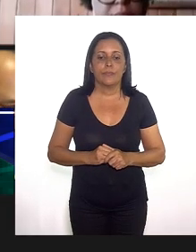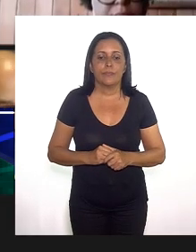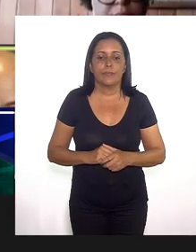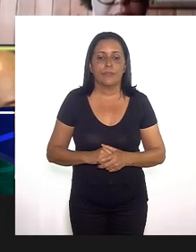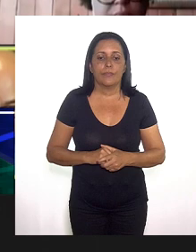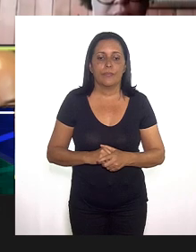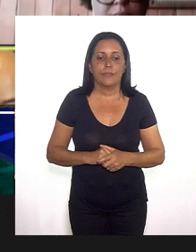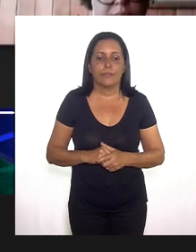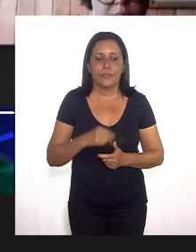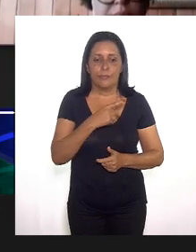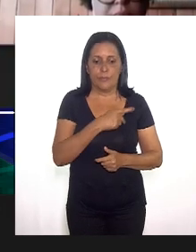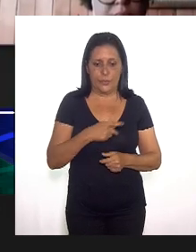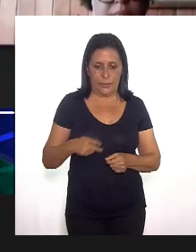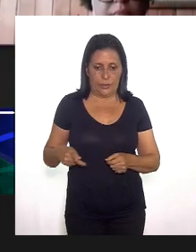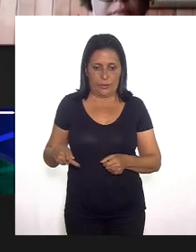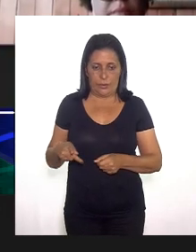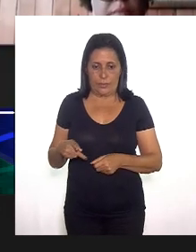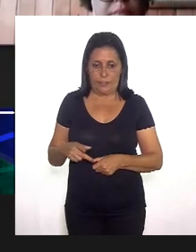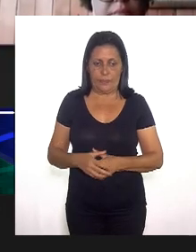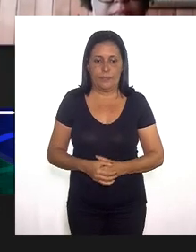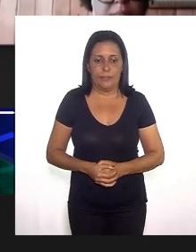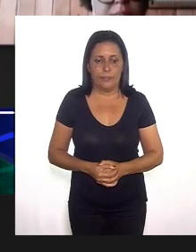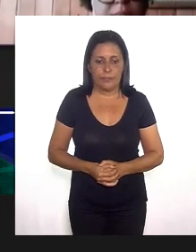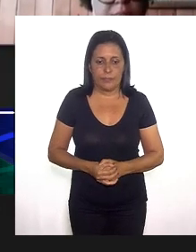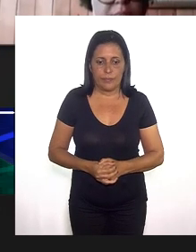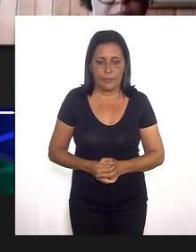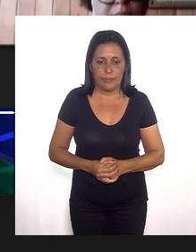Só um minuto, presidente.